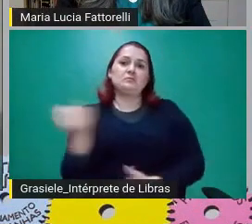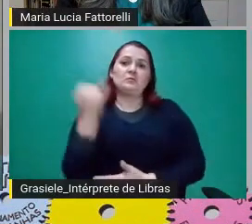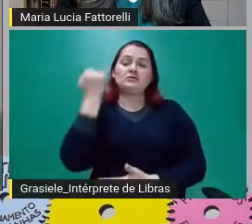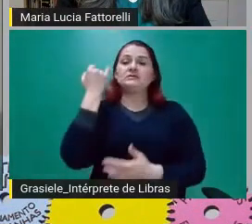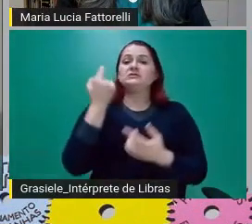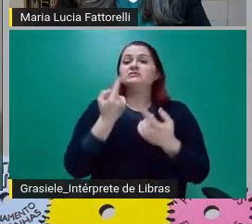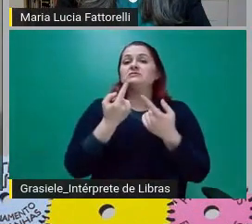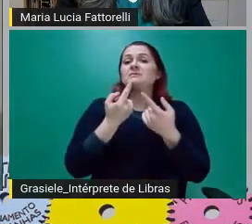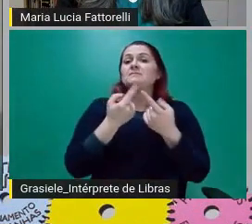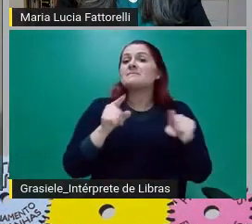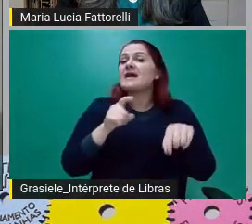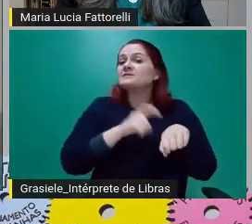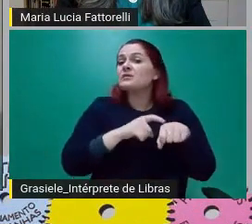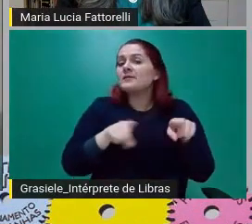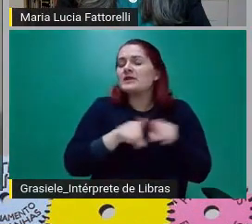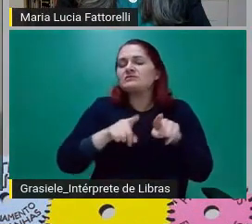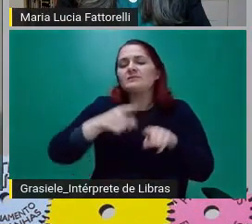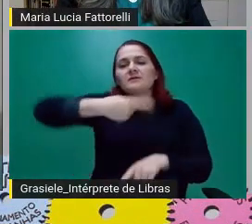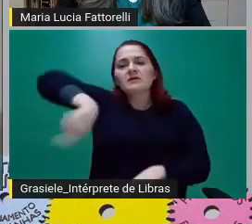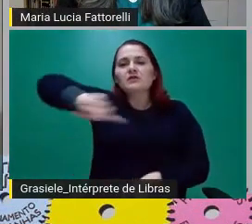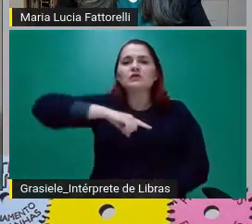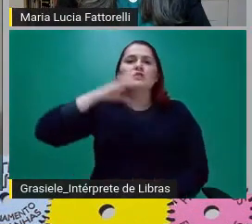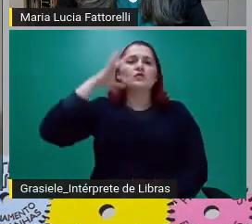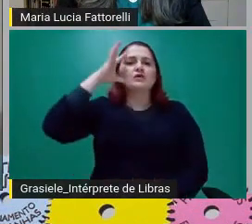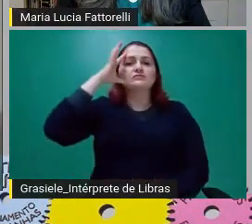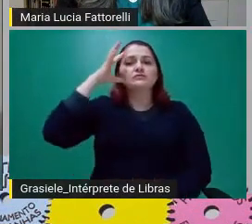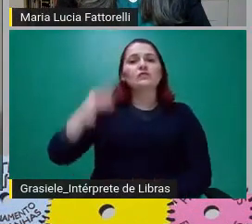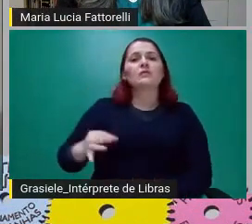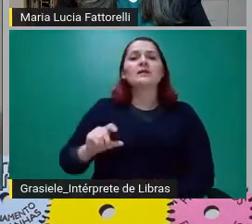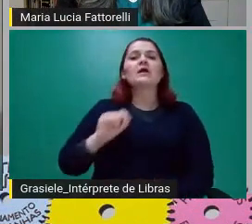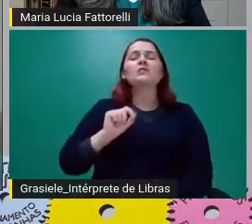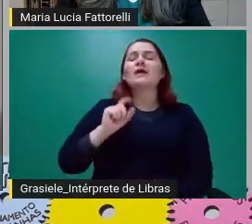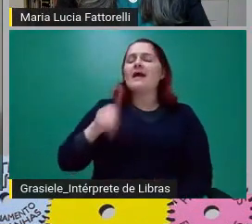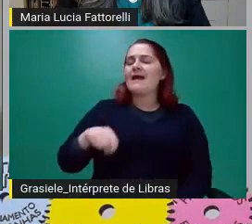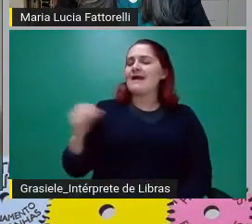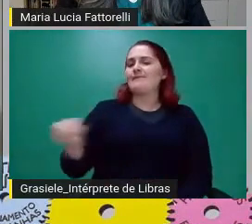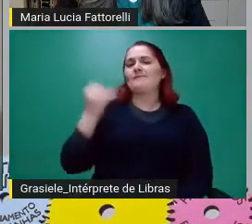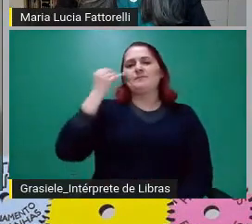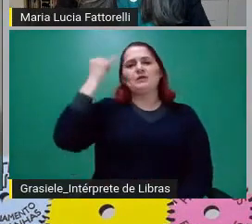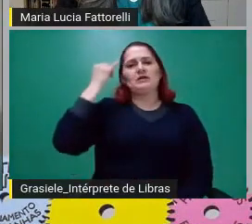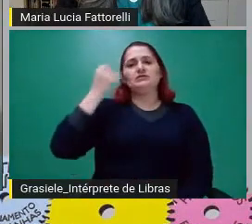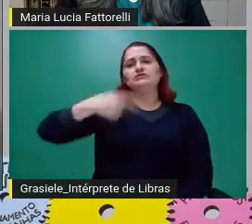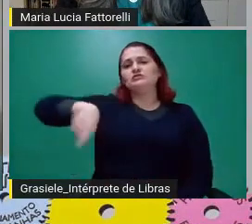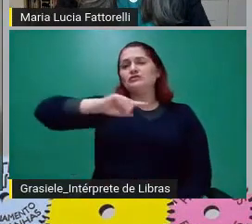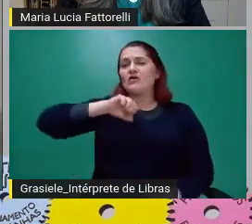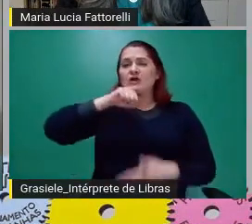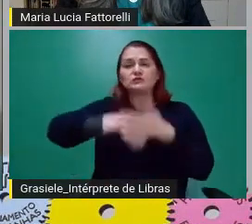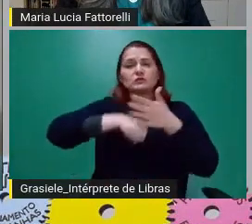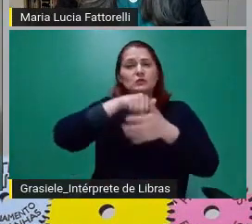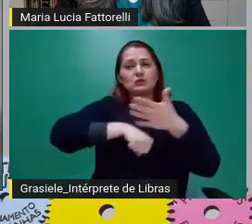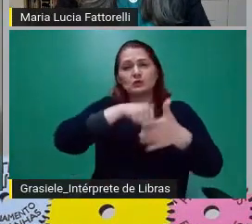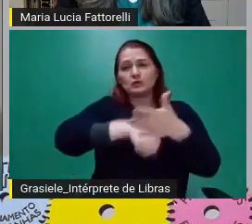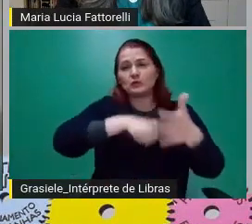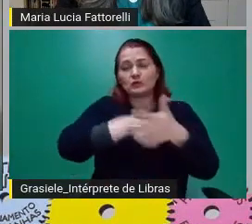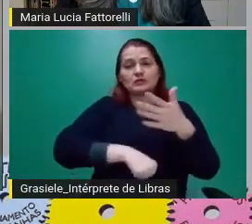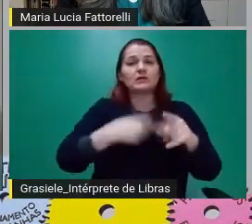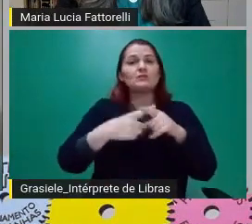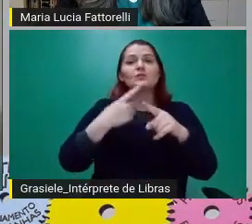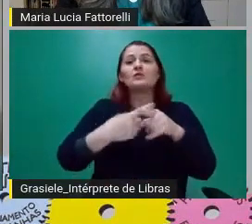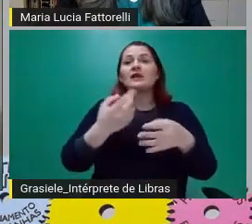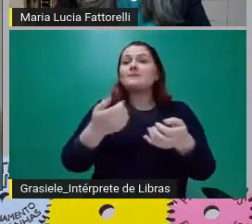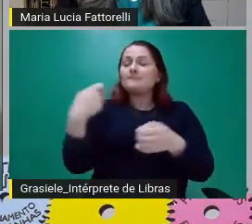que é muito importante a nossa luta pela auditoria da dívida pública no